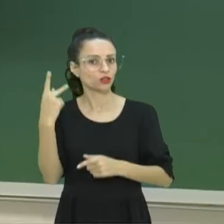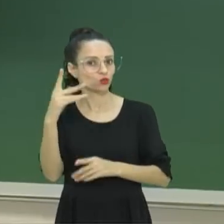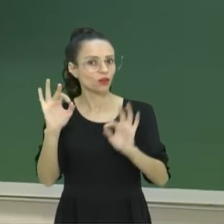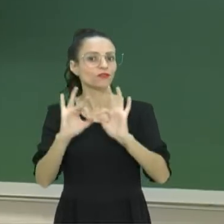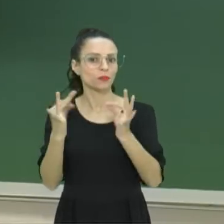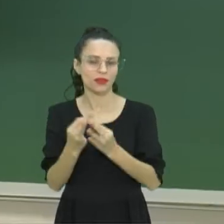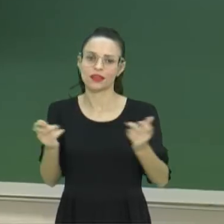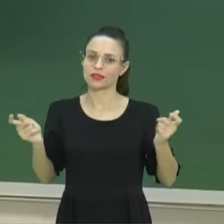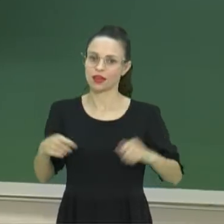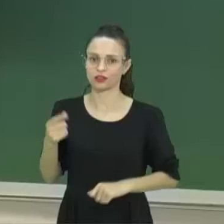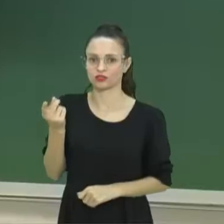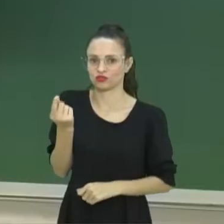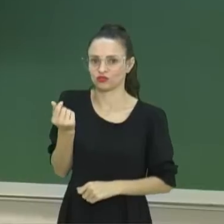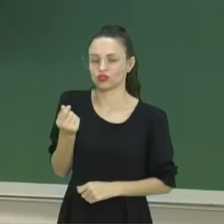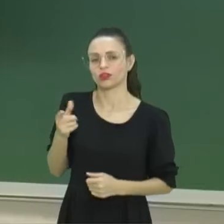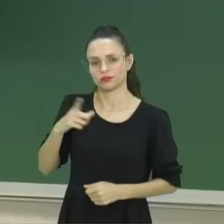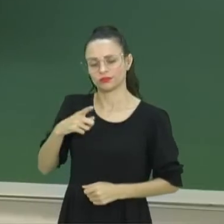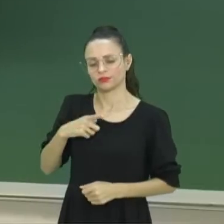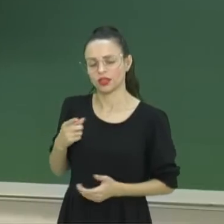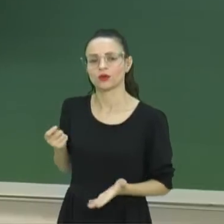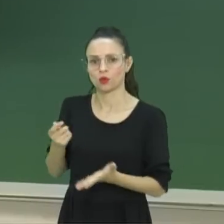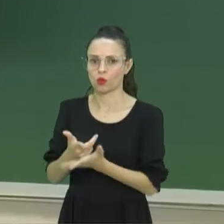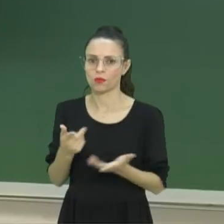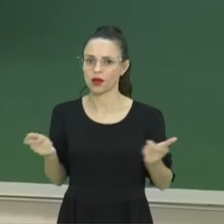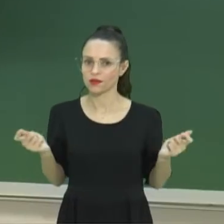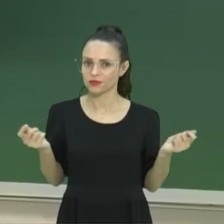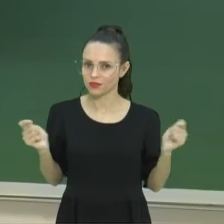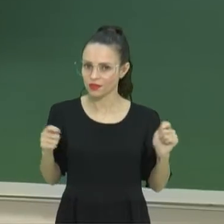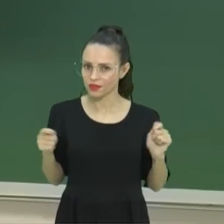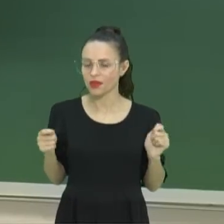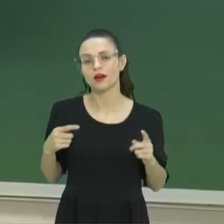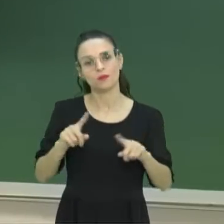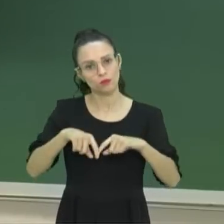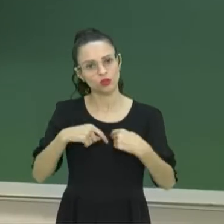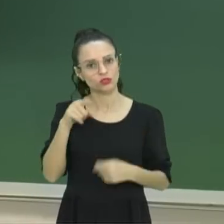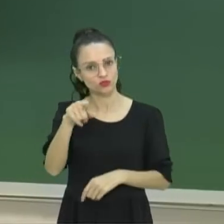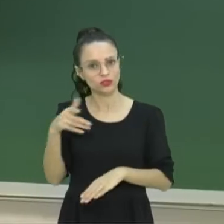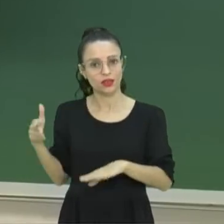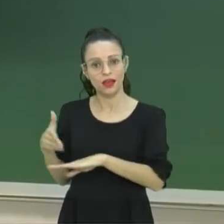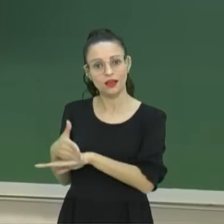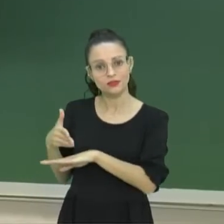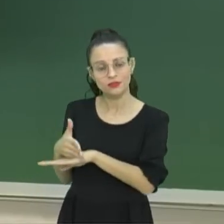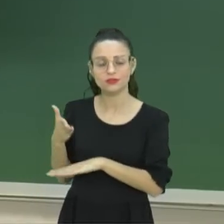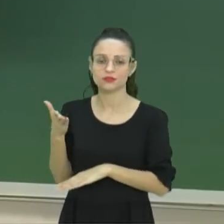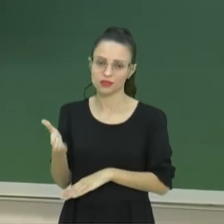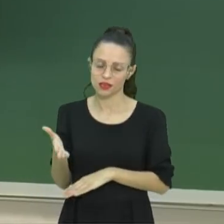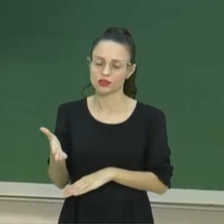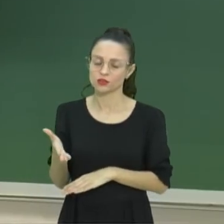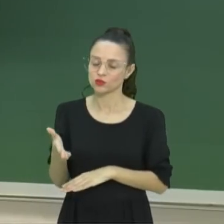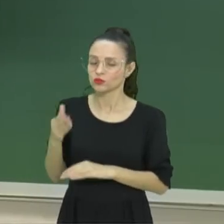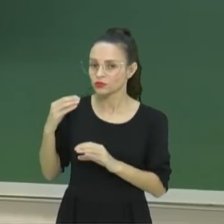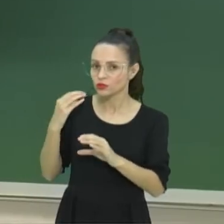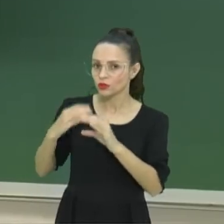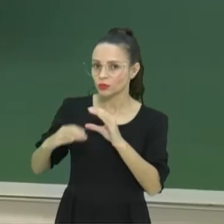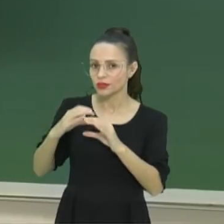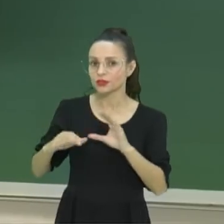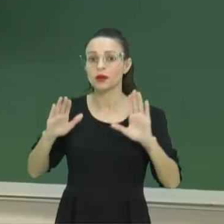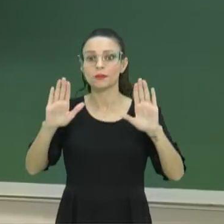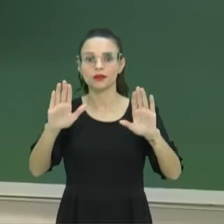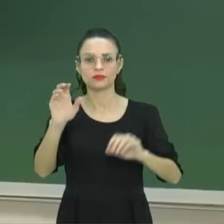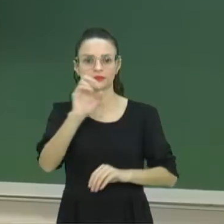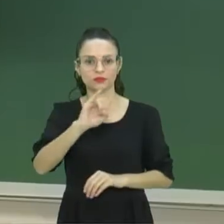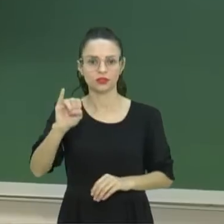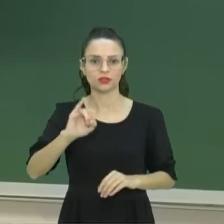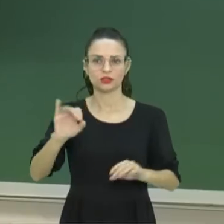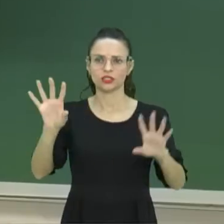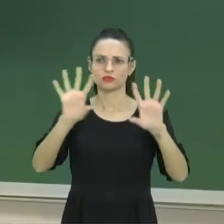tem condição de comprar, né? Então, por isso que você tem acesso a esses meios de comunicação. Agora, pensando